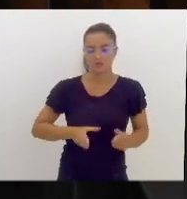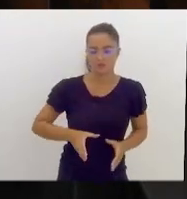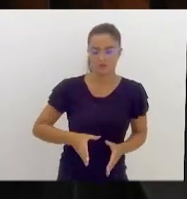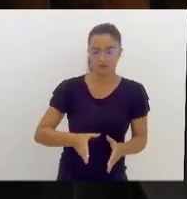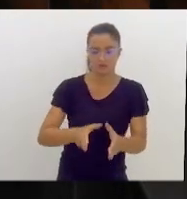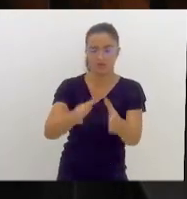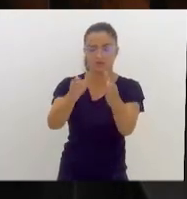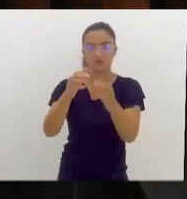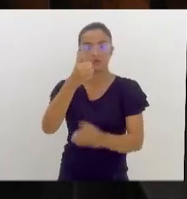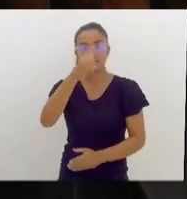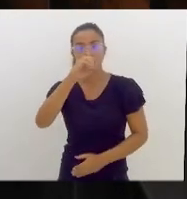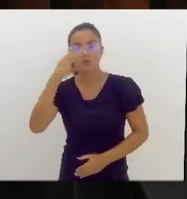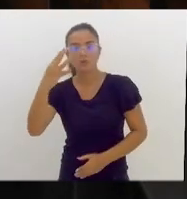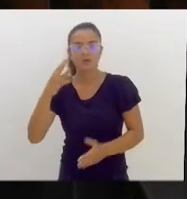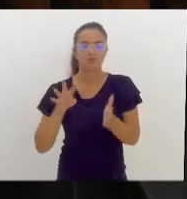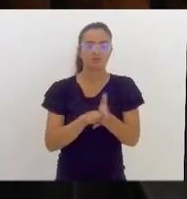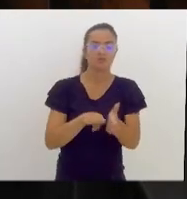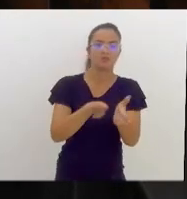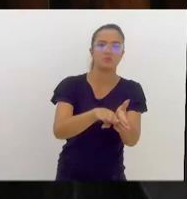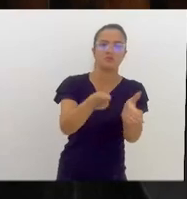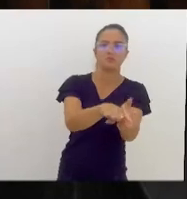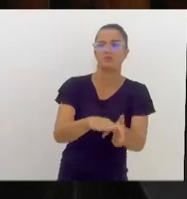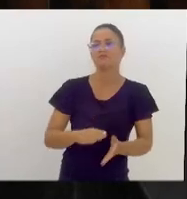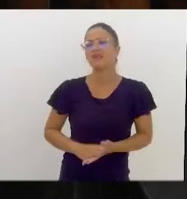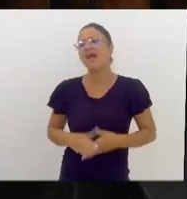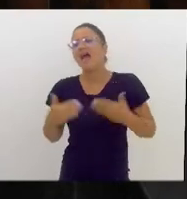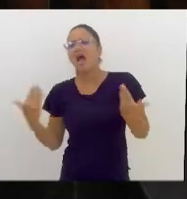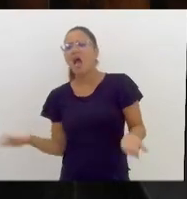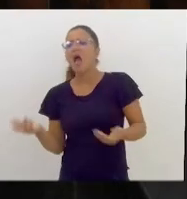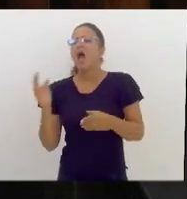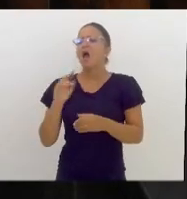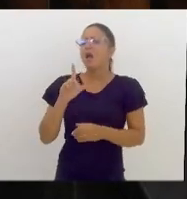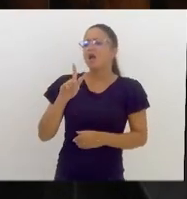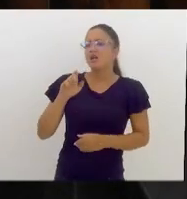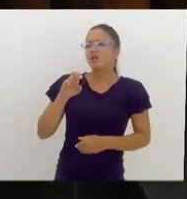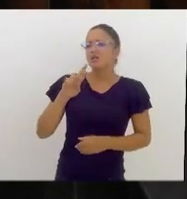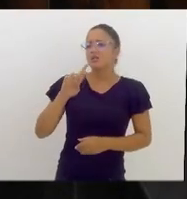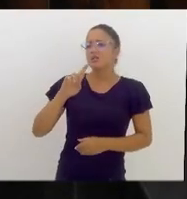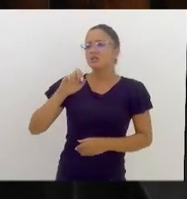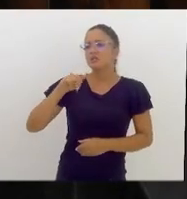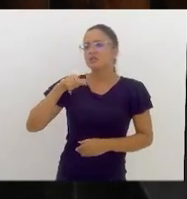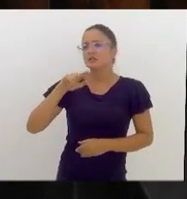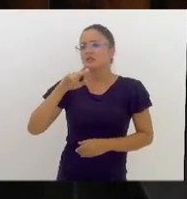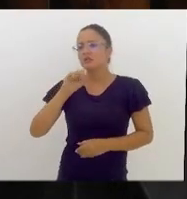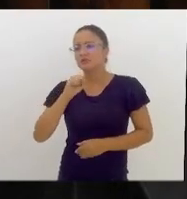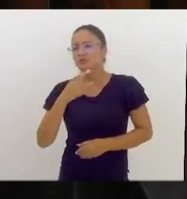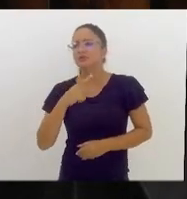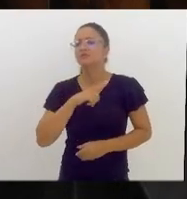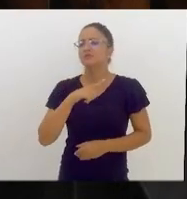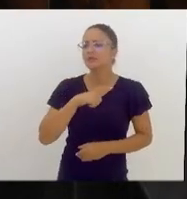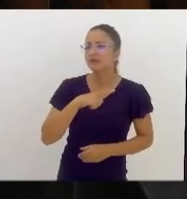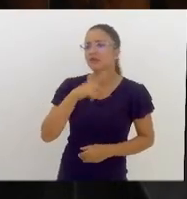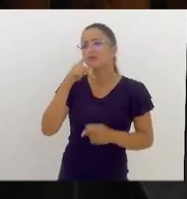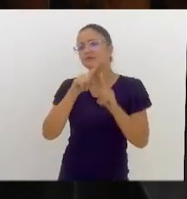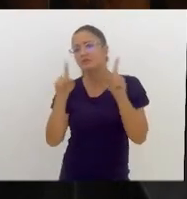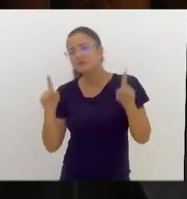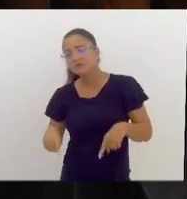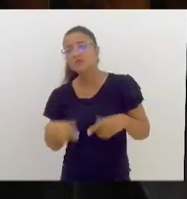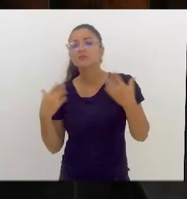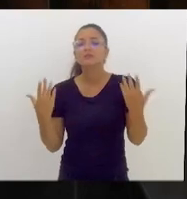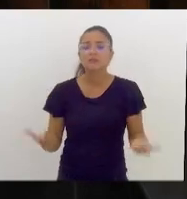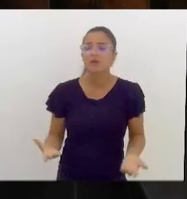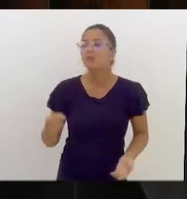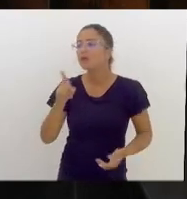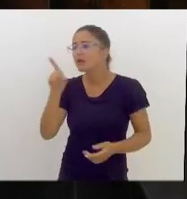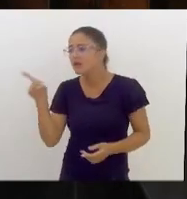estações ferroviárias, ou seja, não tem fiscalização. E quando diz assim, não, mas a AGTransp tem servidores comissionados, mas que não são fiscais. Pois os cargos comissionados, já que